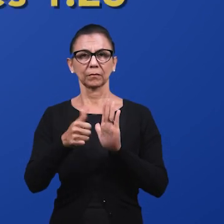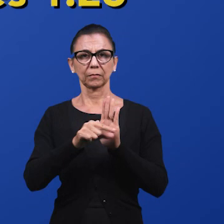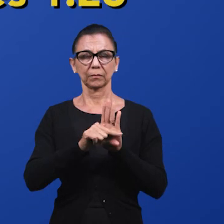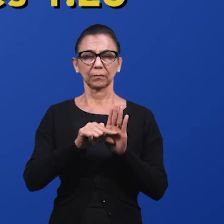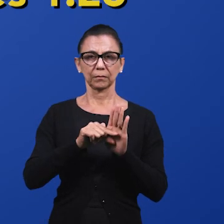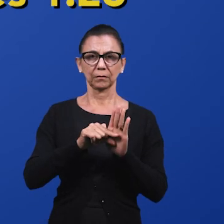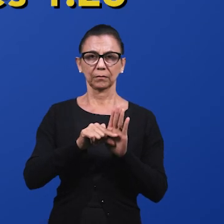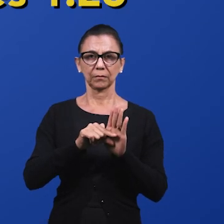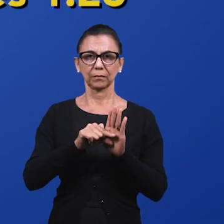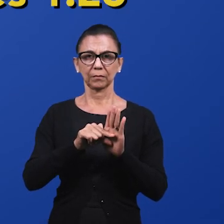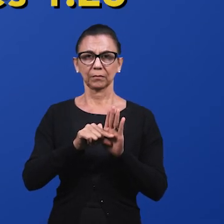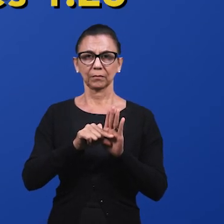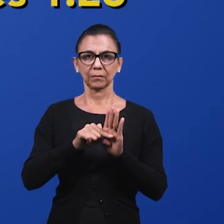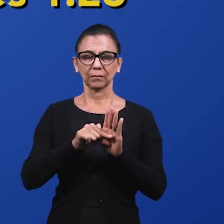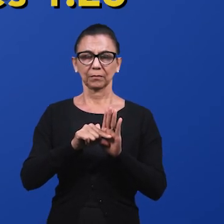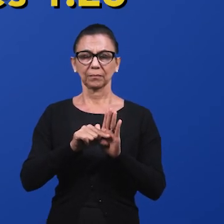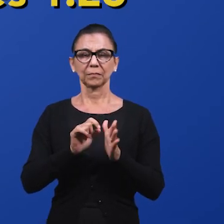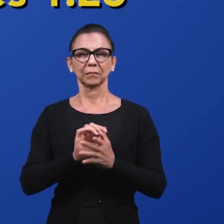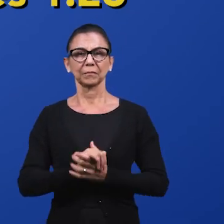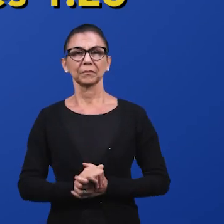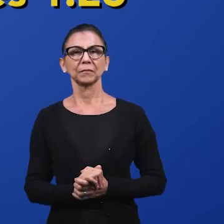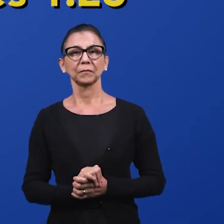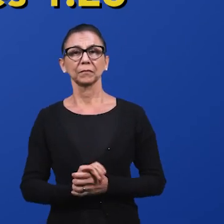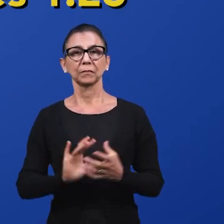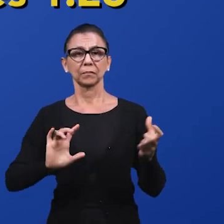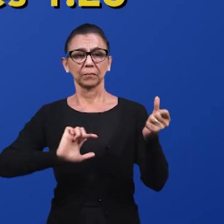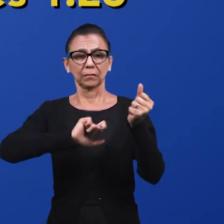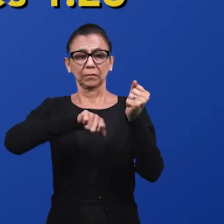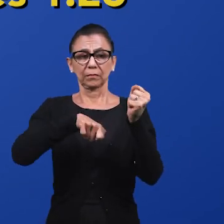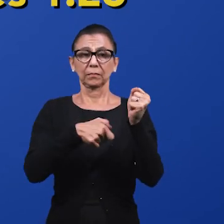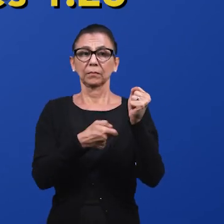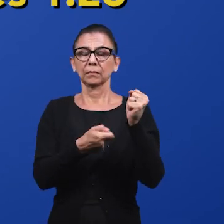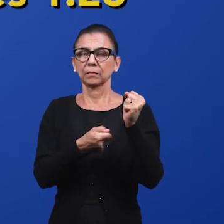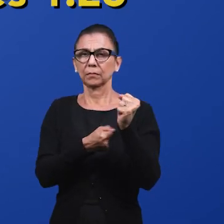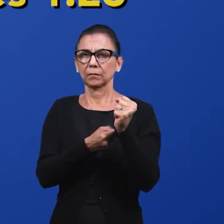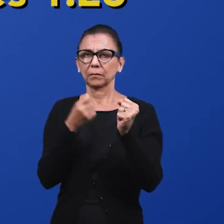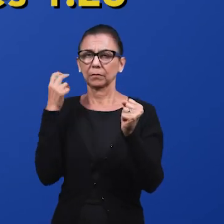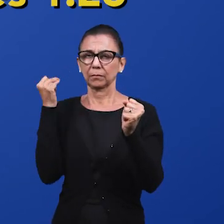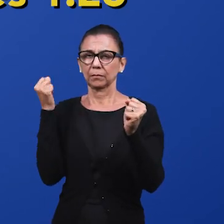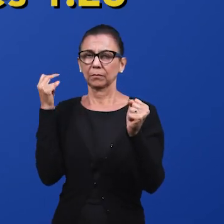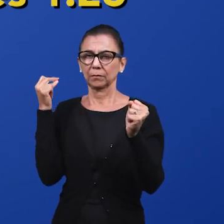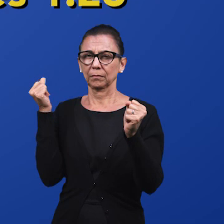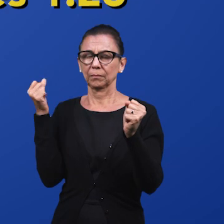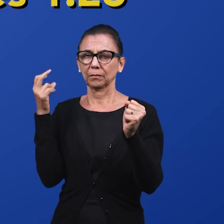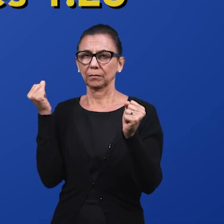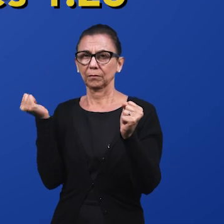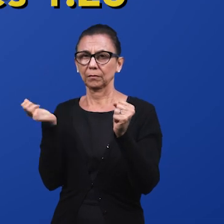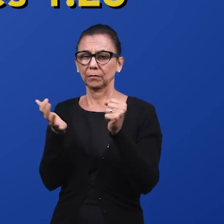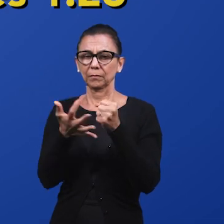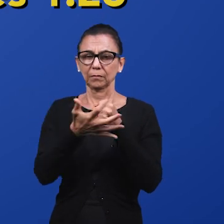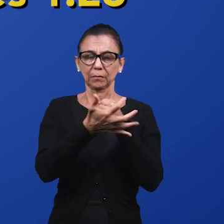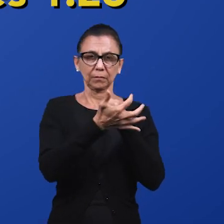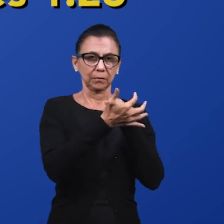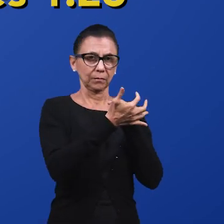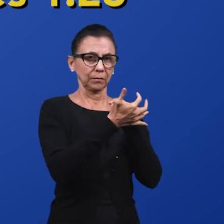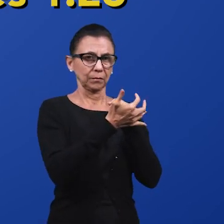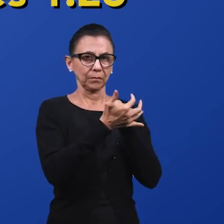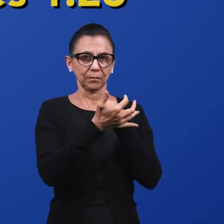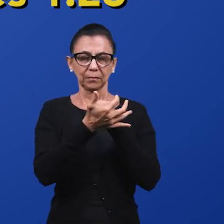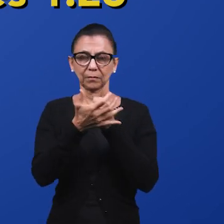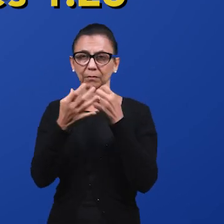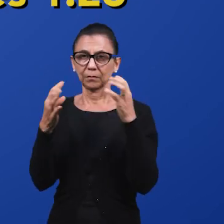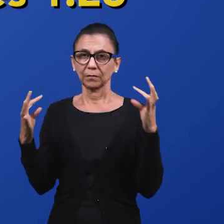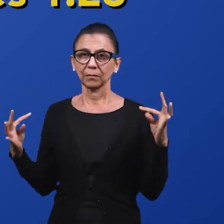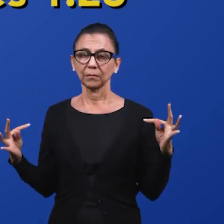capítulo 1, versículo 26. O mistério que esteve oculto desde todos os